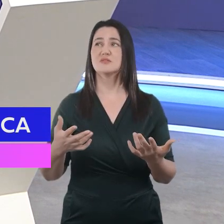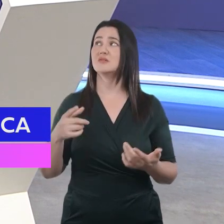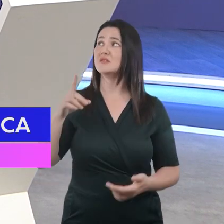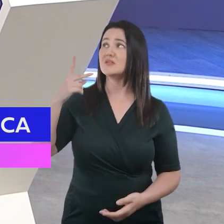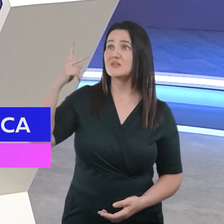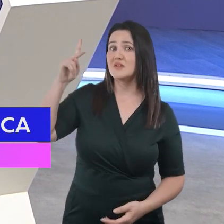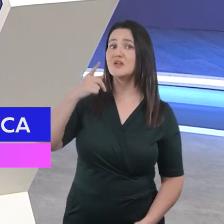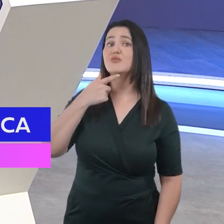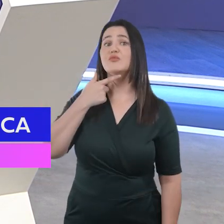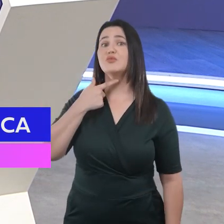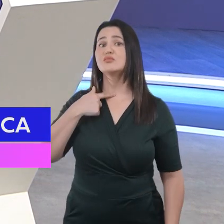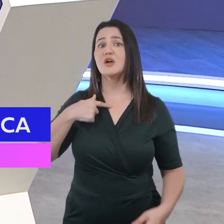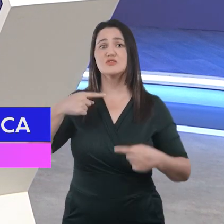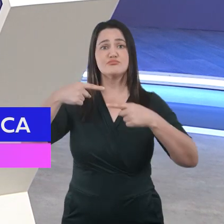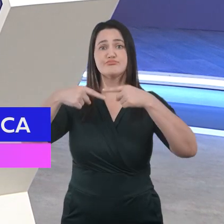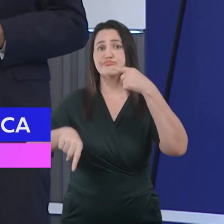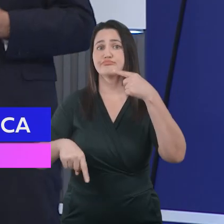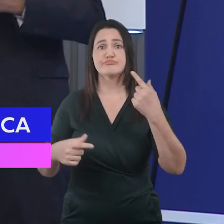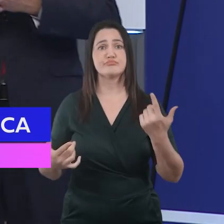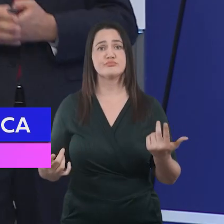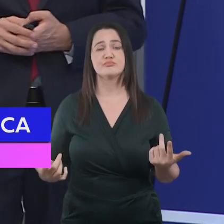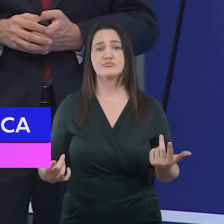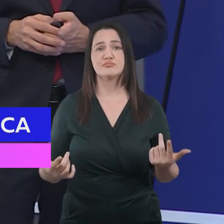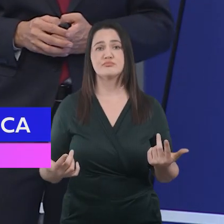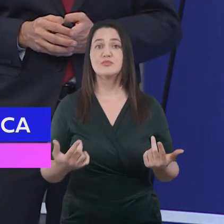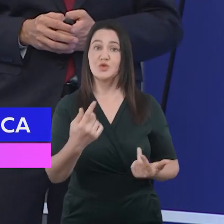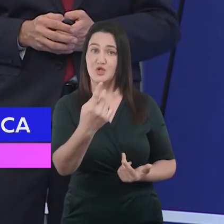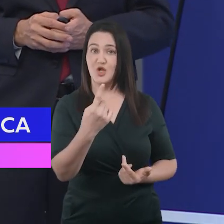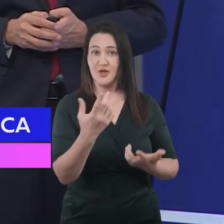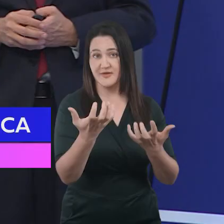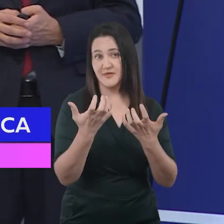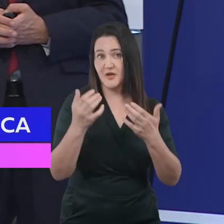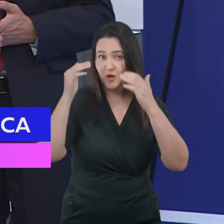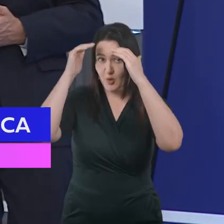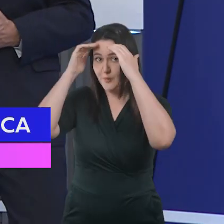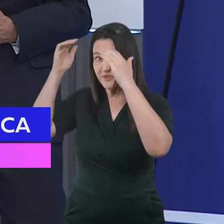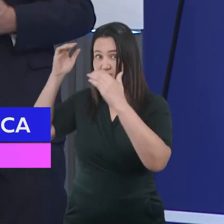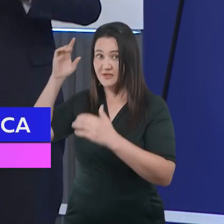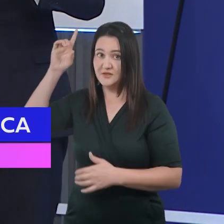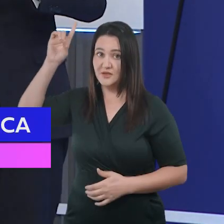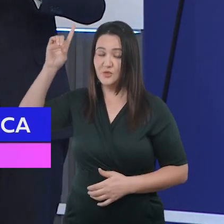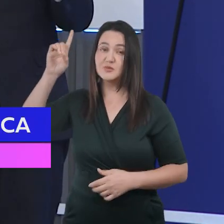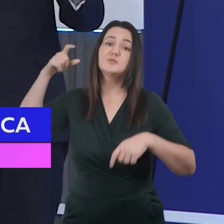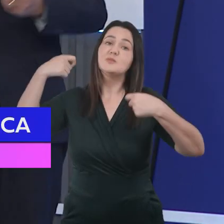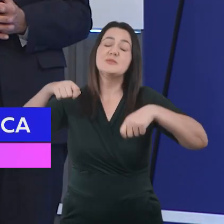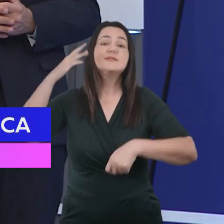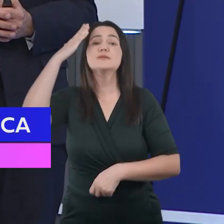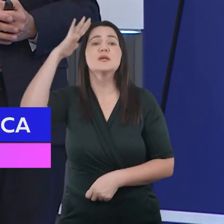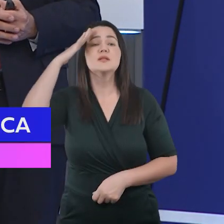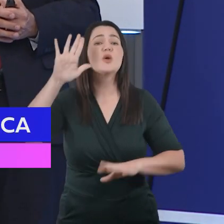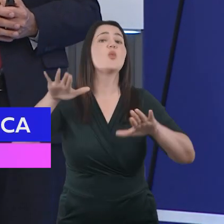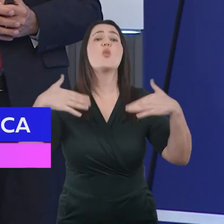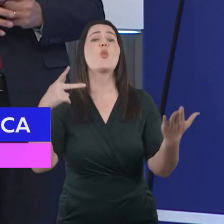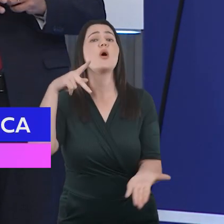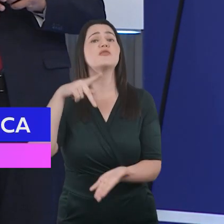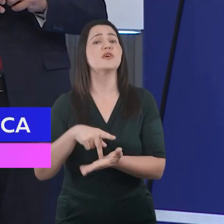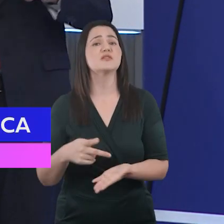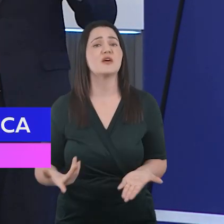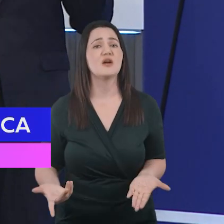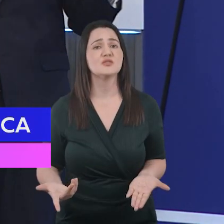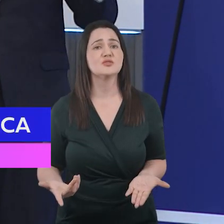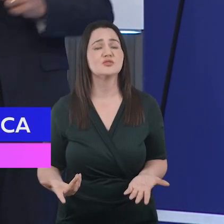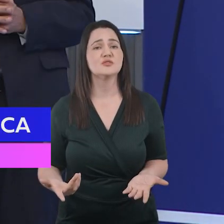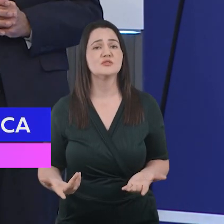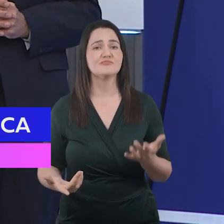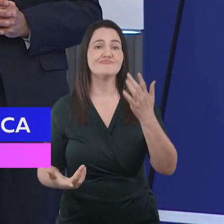com a vontade de Deus. Eu e você queremos obedecer ao Senhor, temos que entender qual é a verdade.